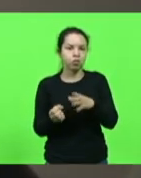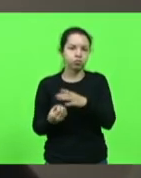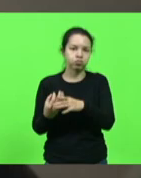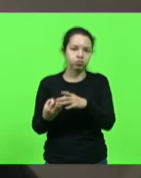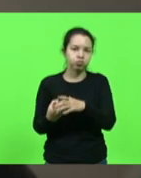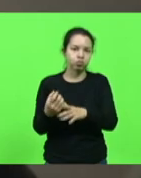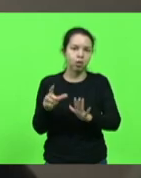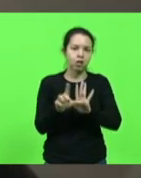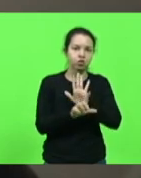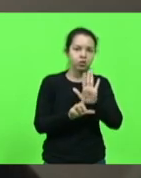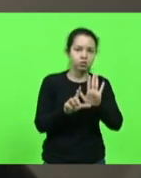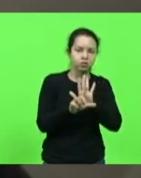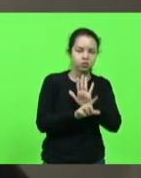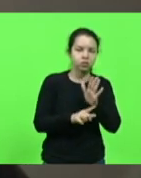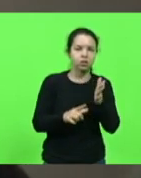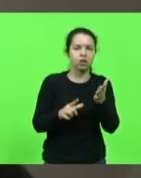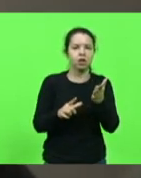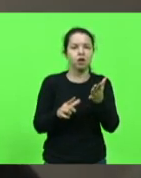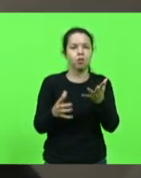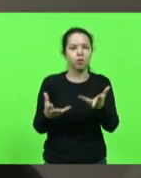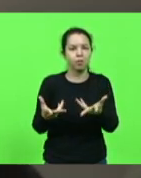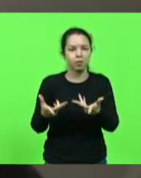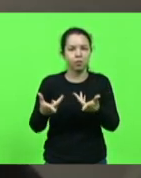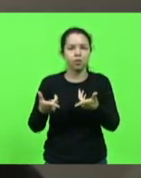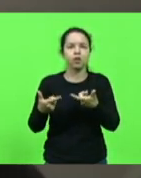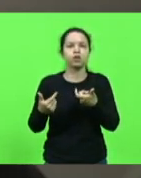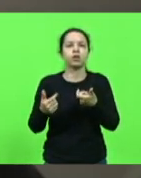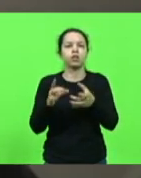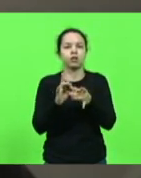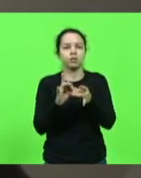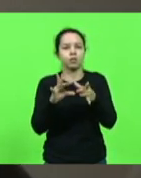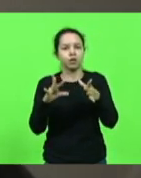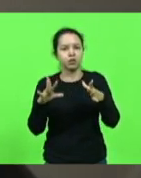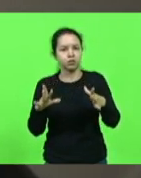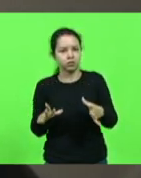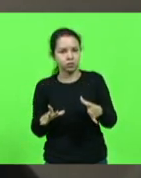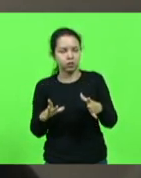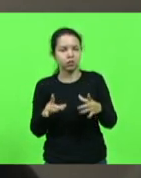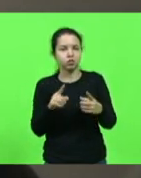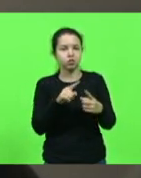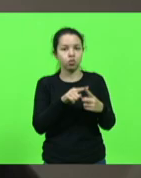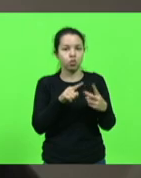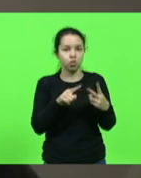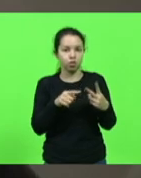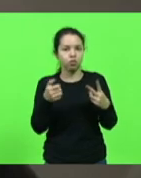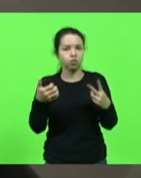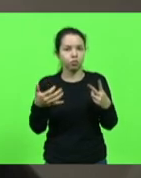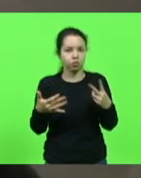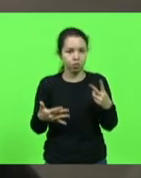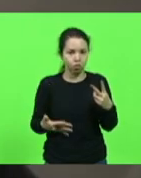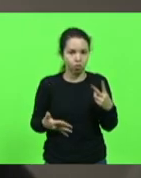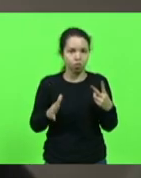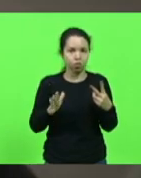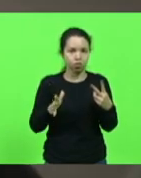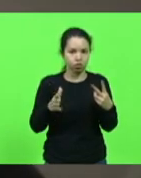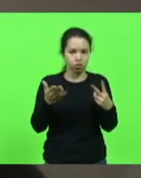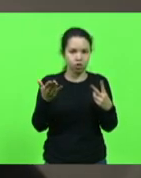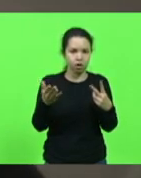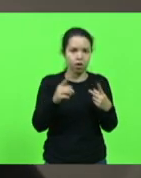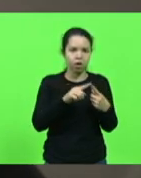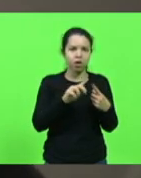do aperfeiçoamento da nossa democracia, né? Para citar só 2 que a senhora Maria Piacentini citou, o Heitor